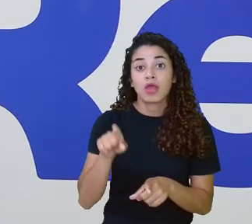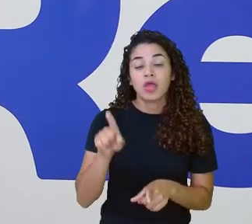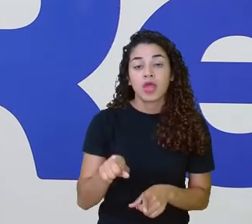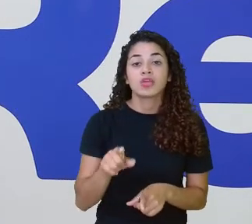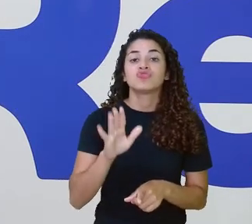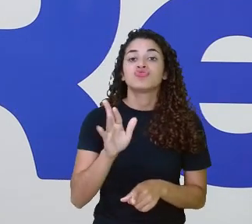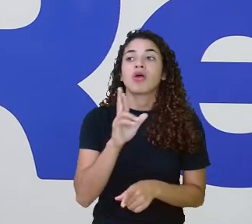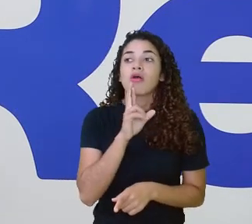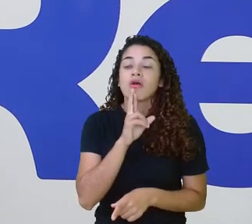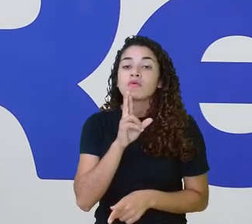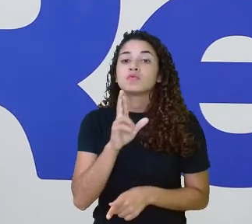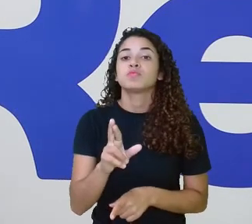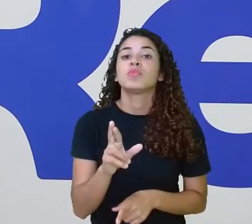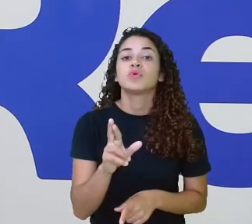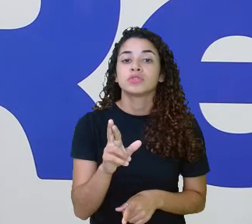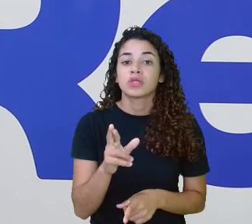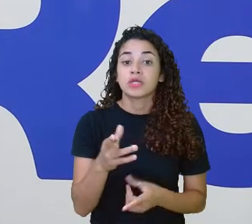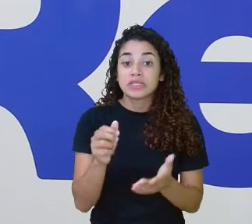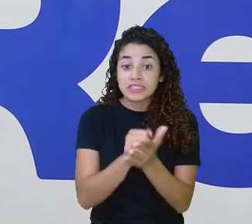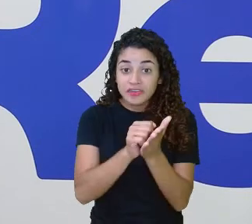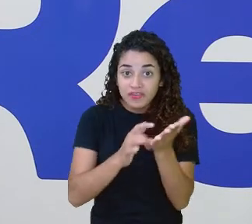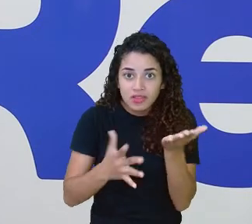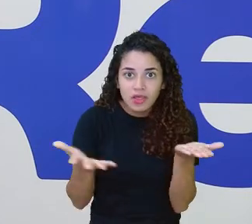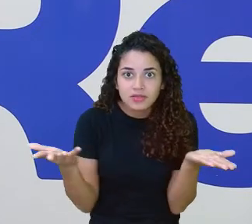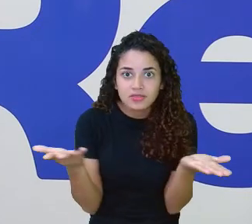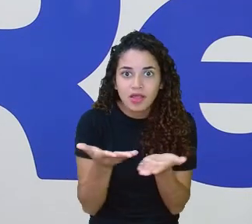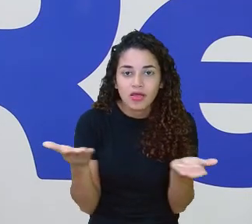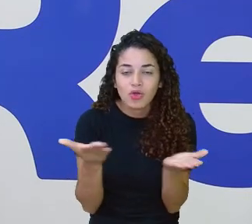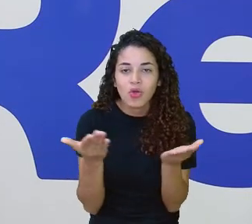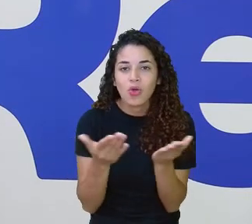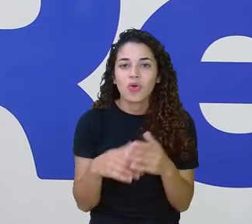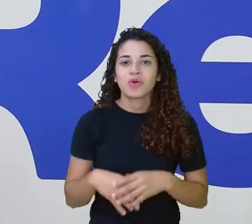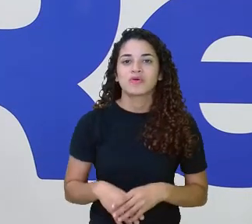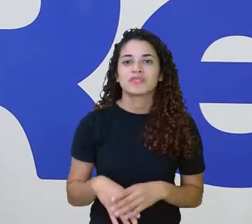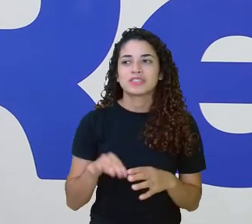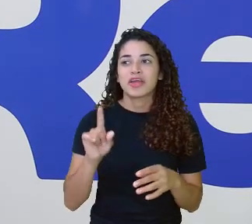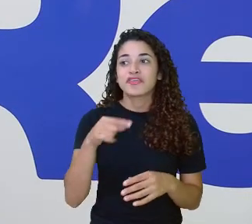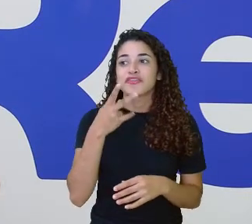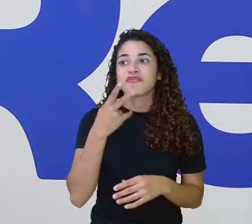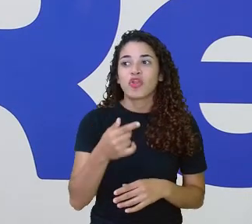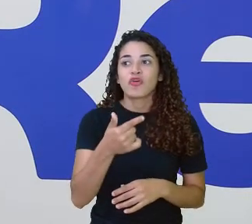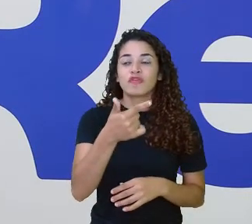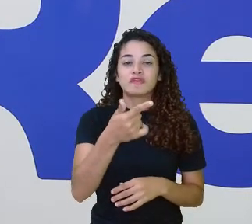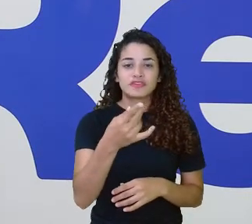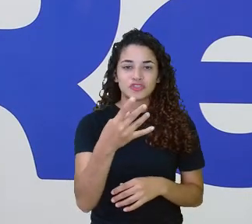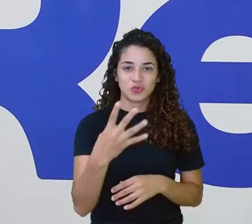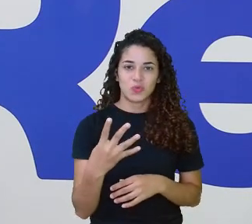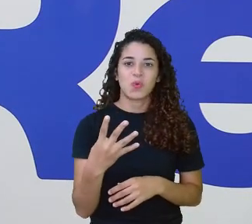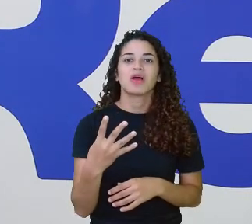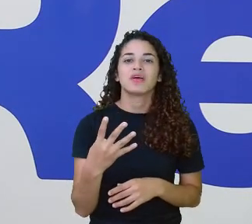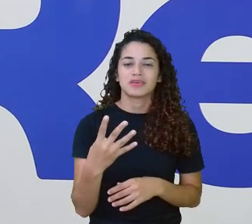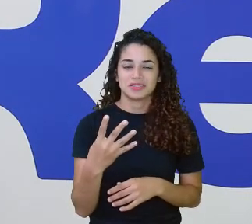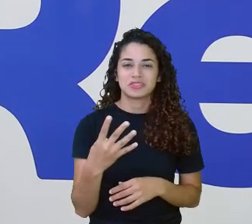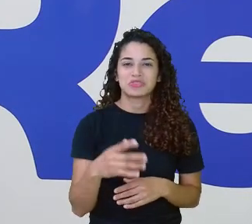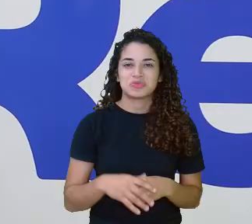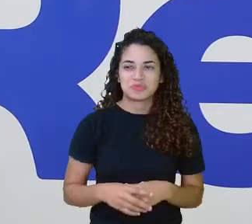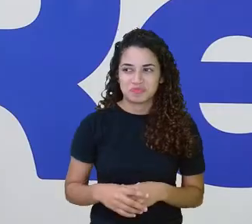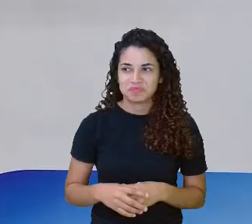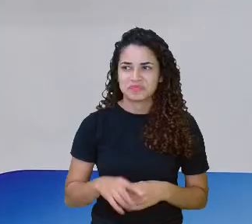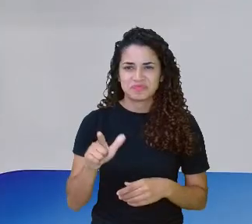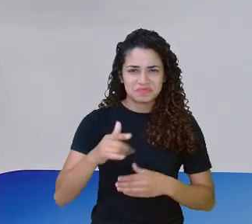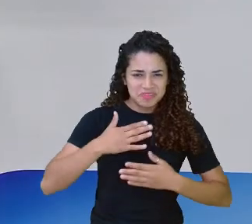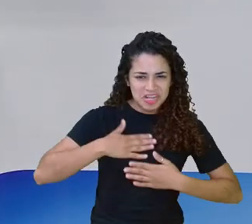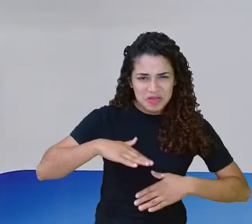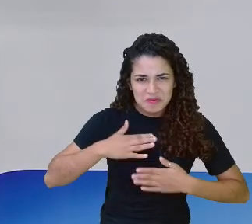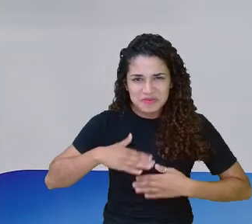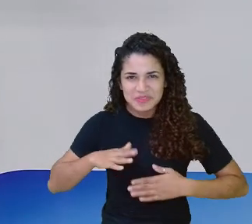a resposta da atividade, professora Kedmin, dizendo que é 24. Olha para isso. Foi tudo